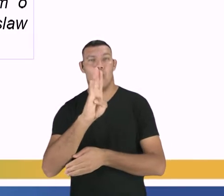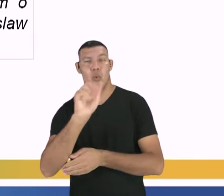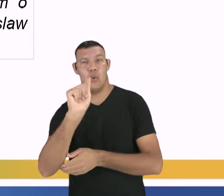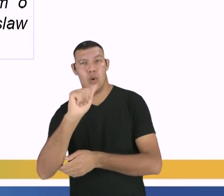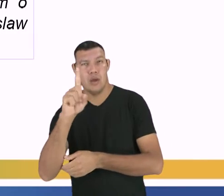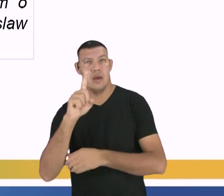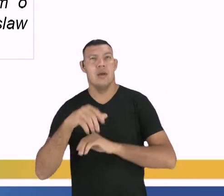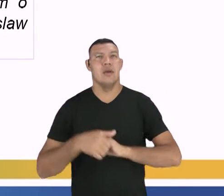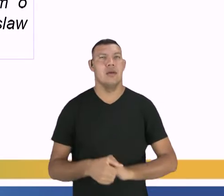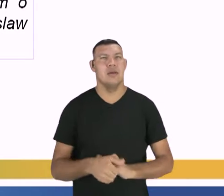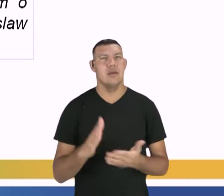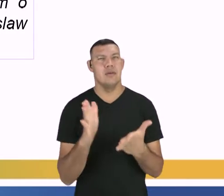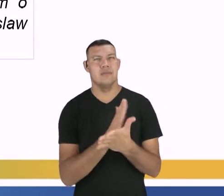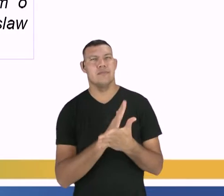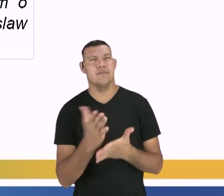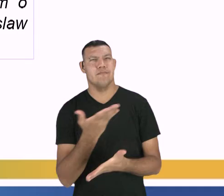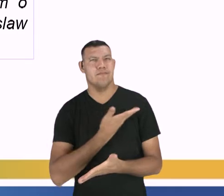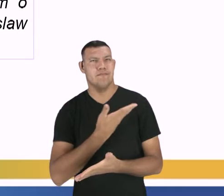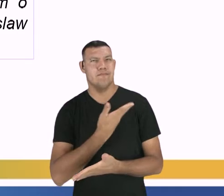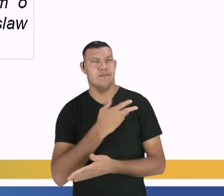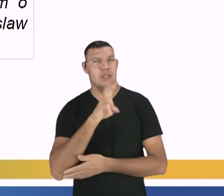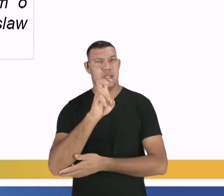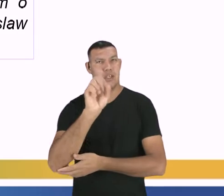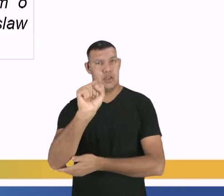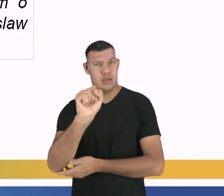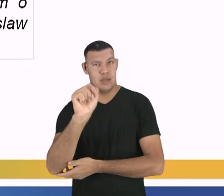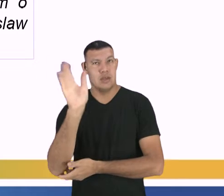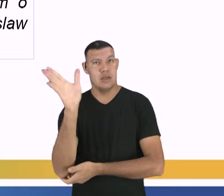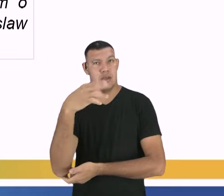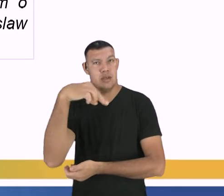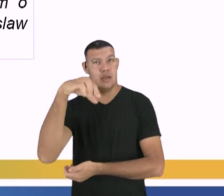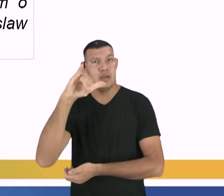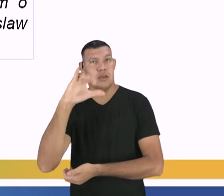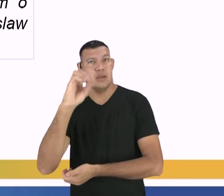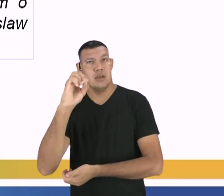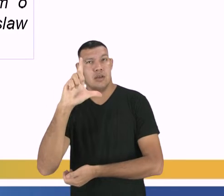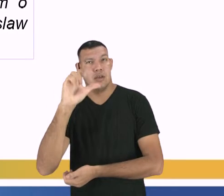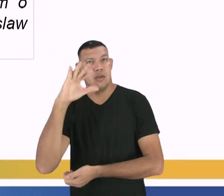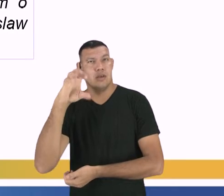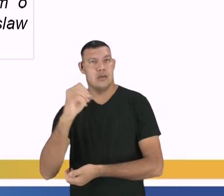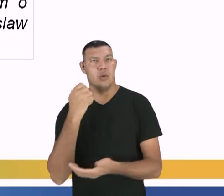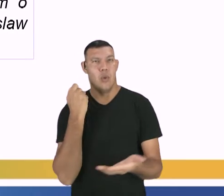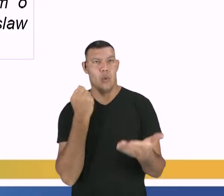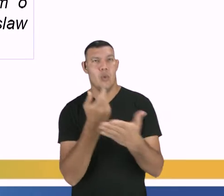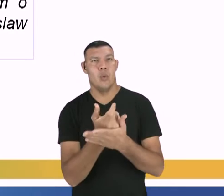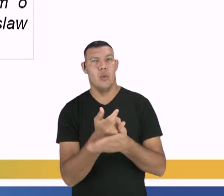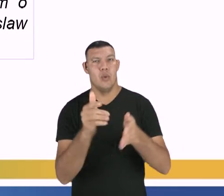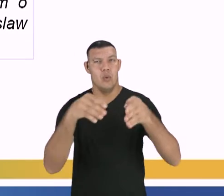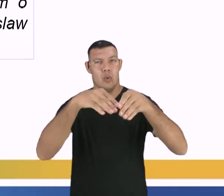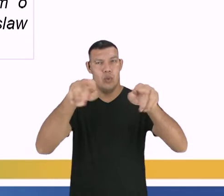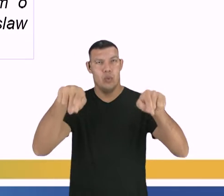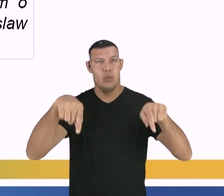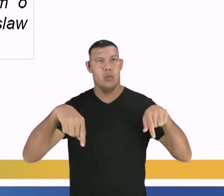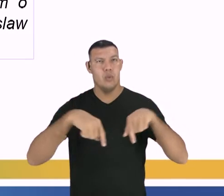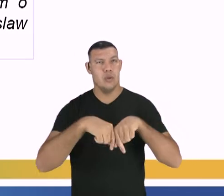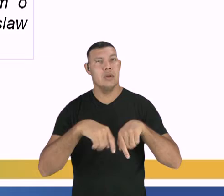de 58 Nicolino compraram um caixão e algumas garrafas de